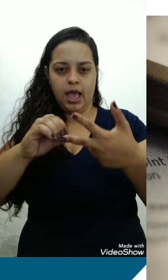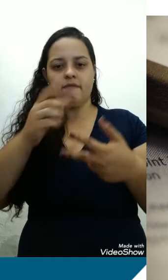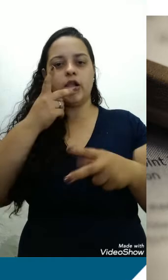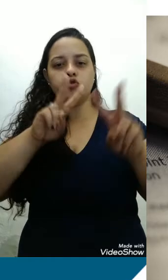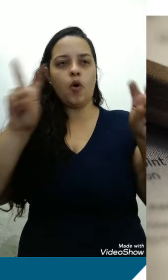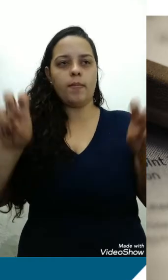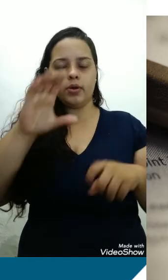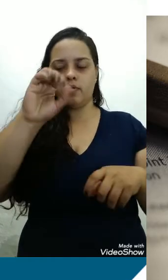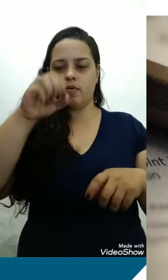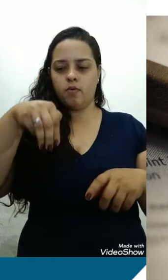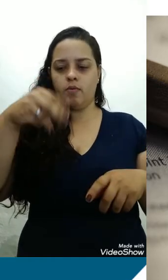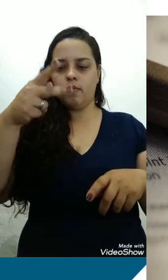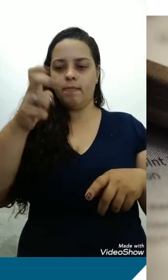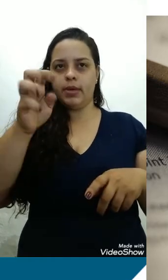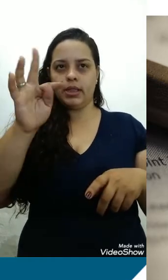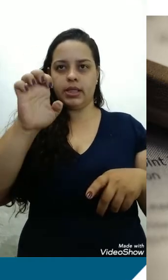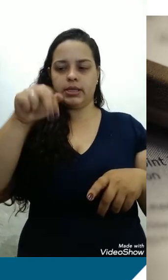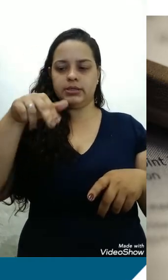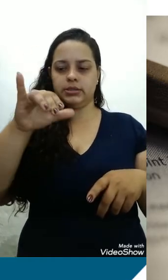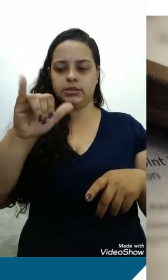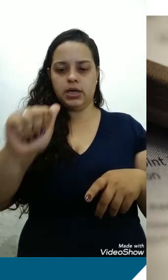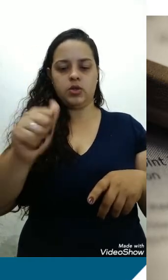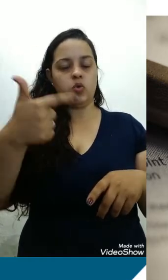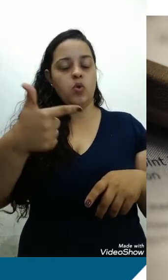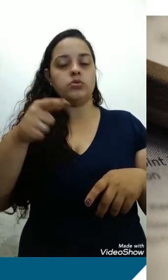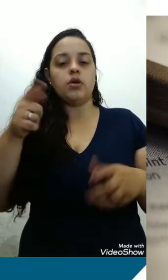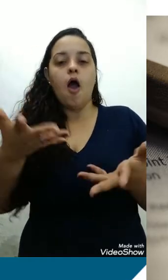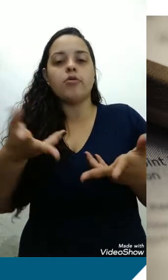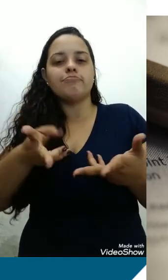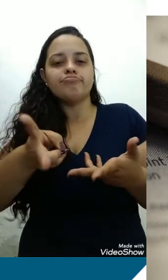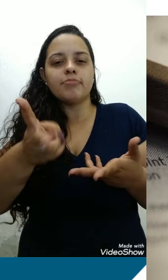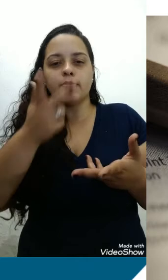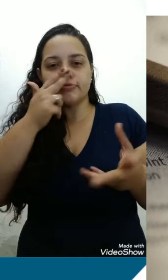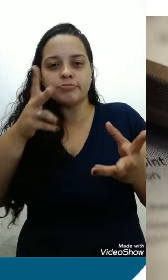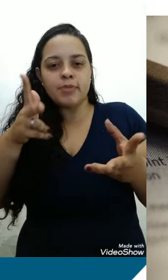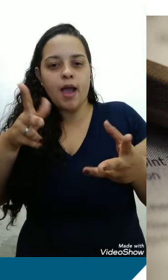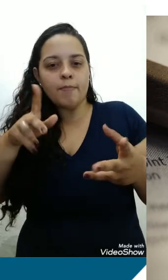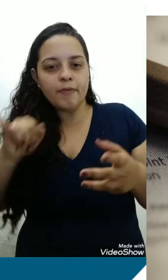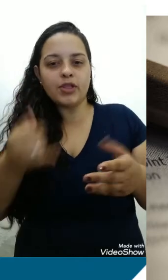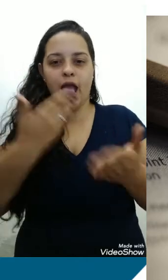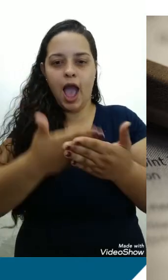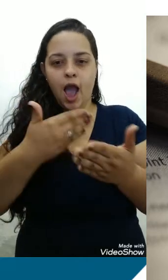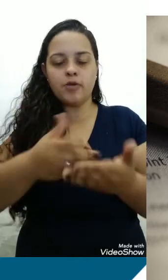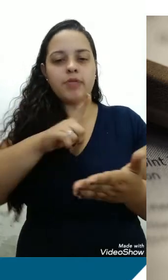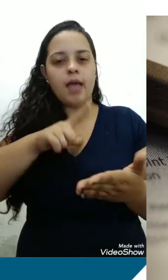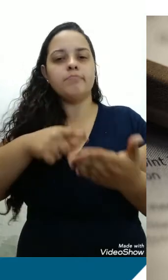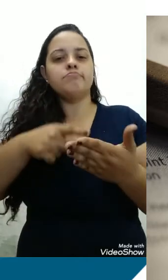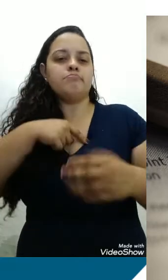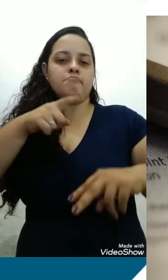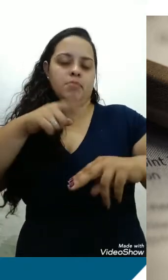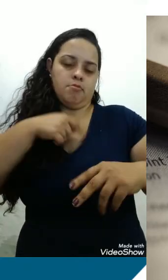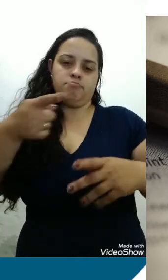sobre a competência 2. Antes, eu queria dar um recado para vocês. Para completar essa aula, eu preparei um material de apoio com alguns